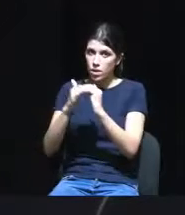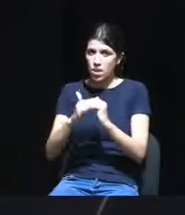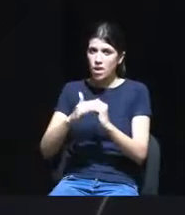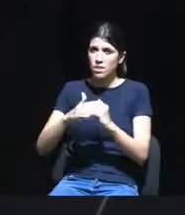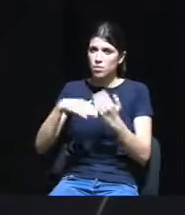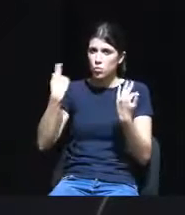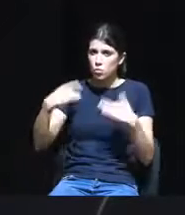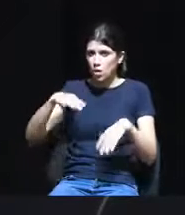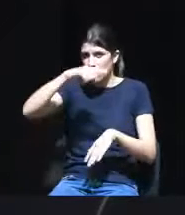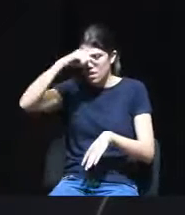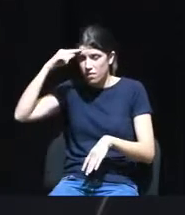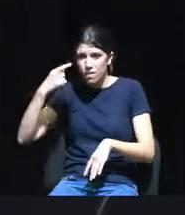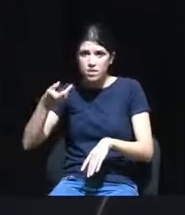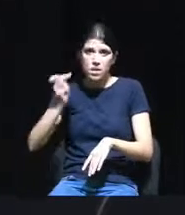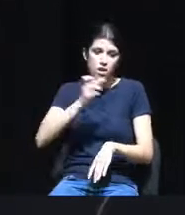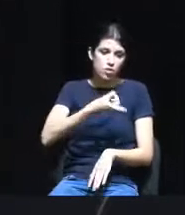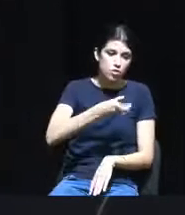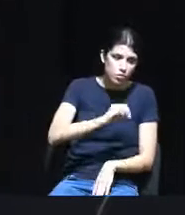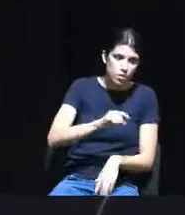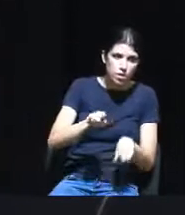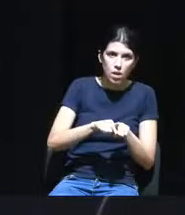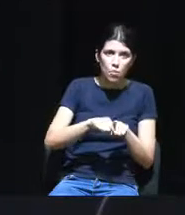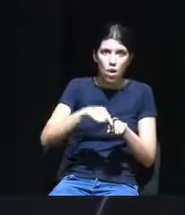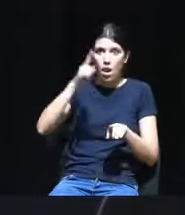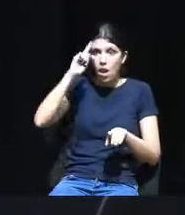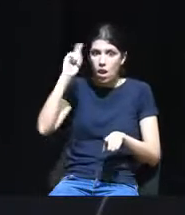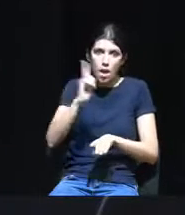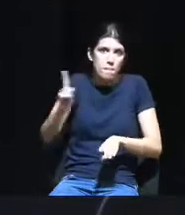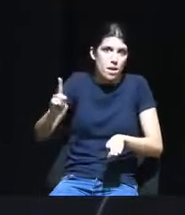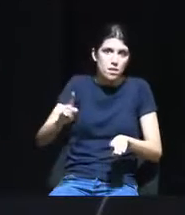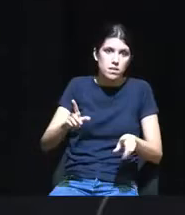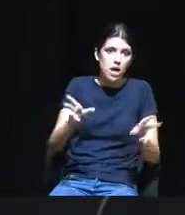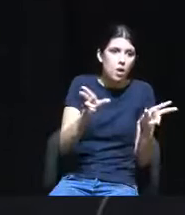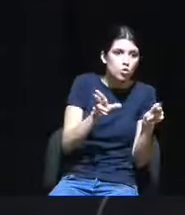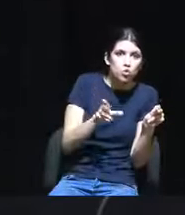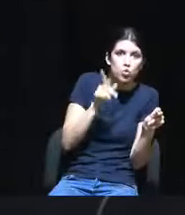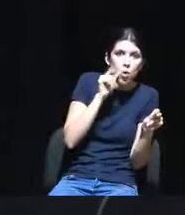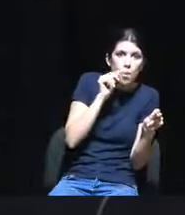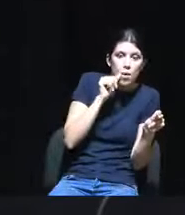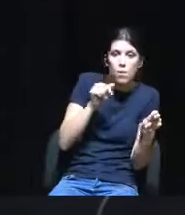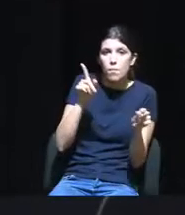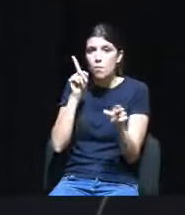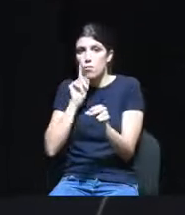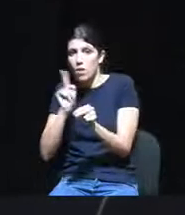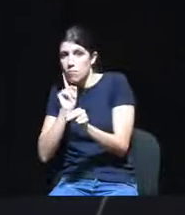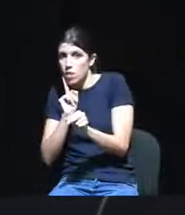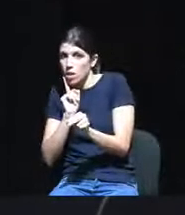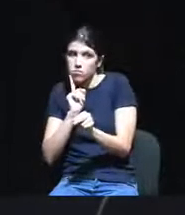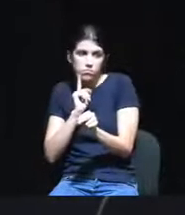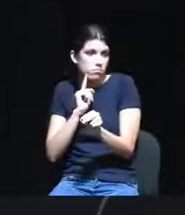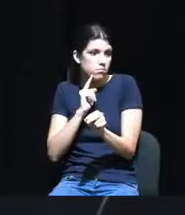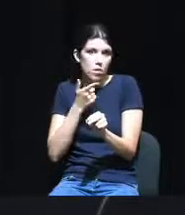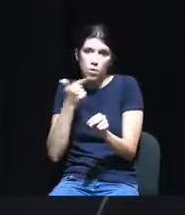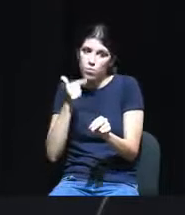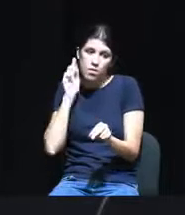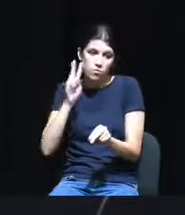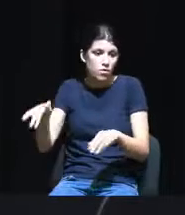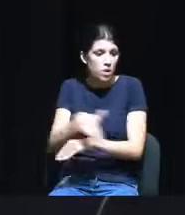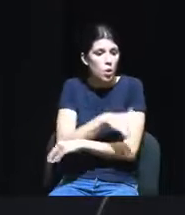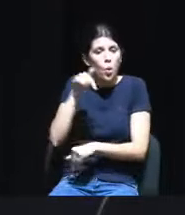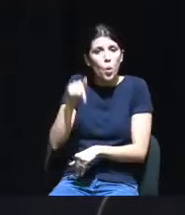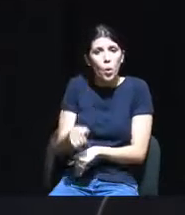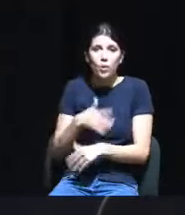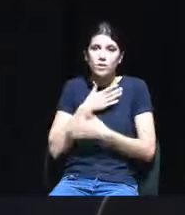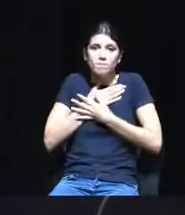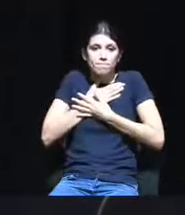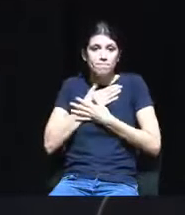duro. Se nos anos 90 era quase impensável vermos casais de rapazes ou de raparigas de mão dada na rua, hoje é comovente ver o à vontade